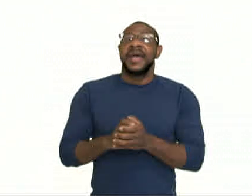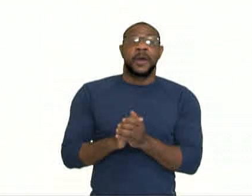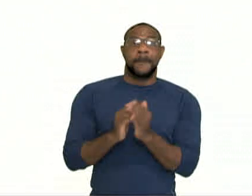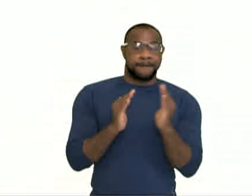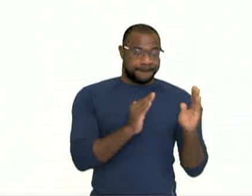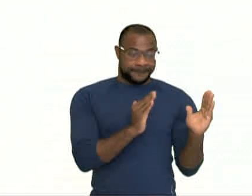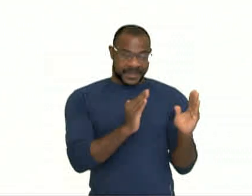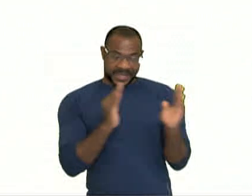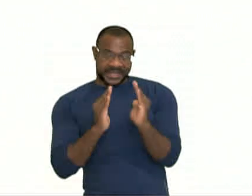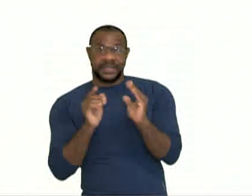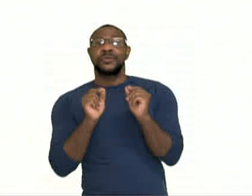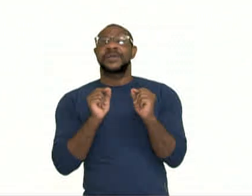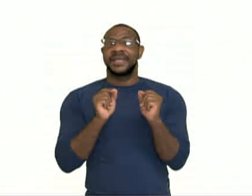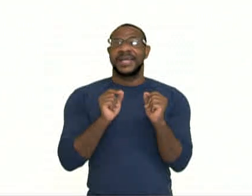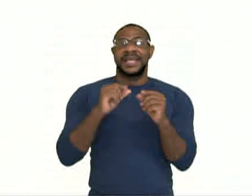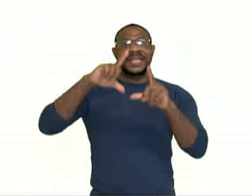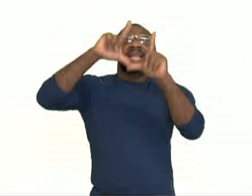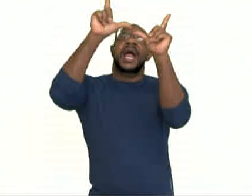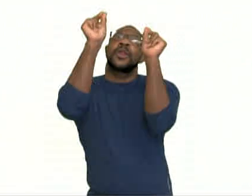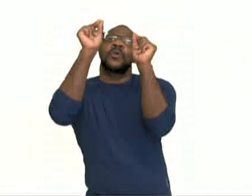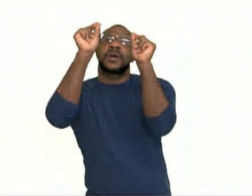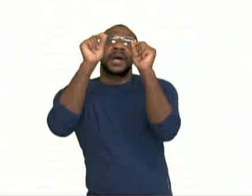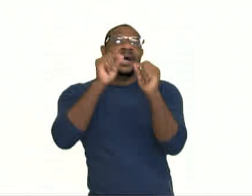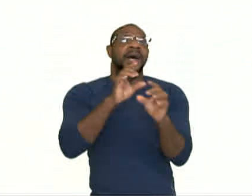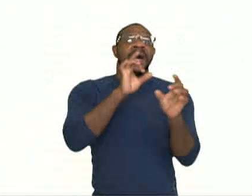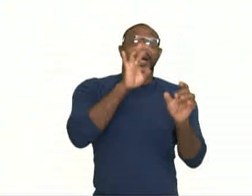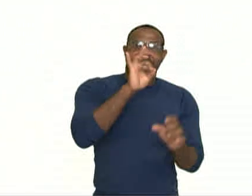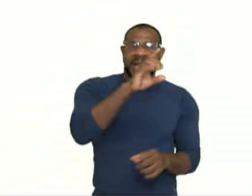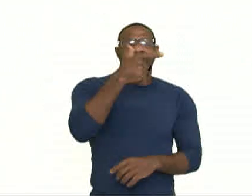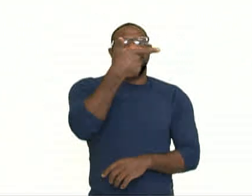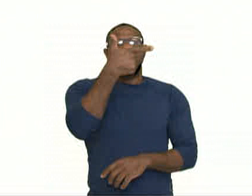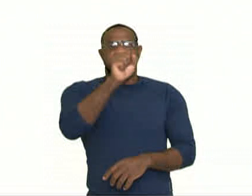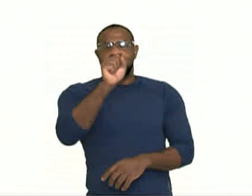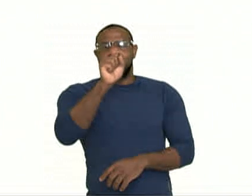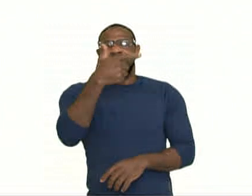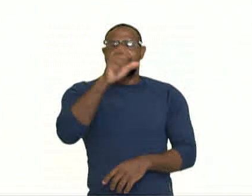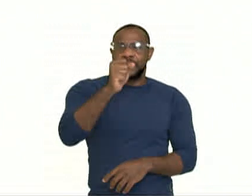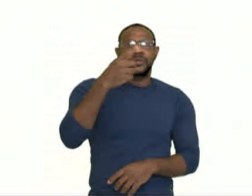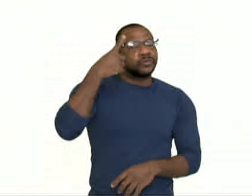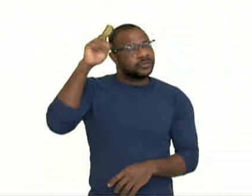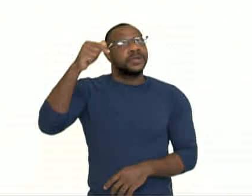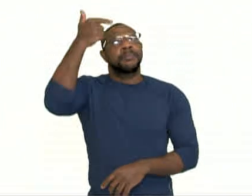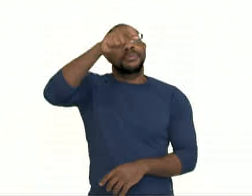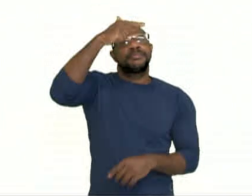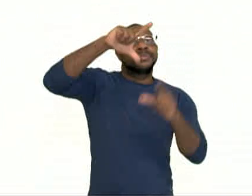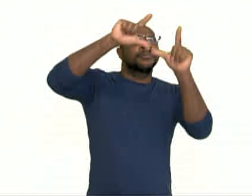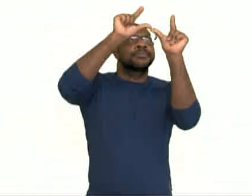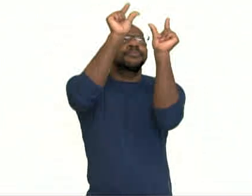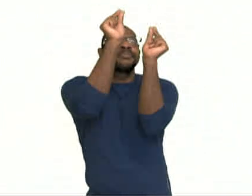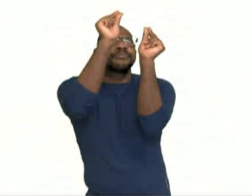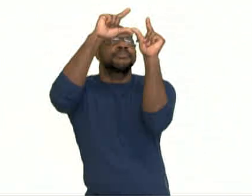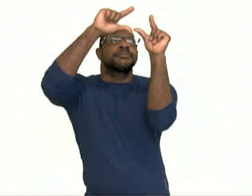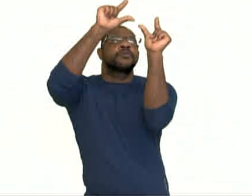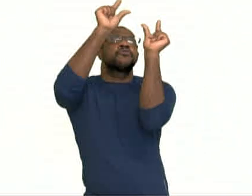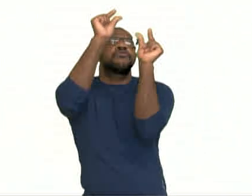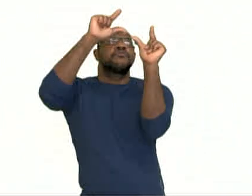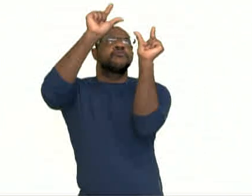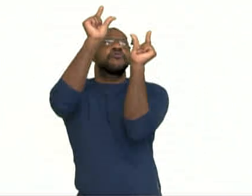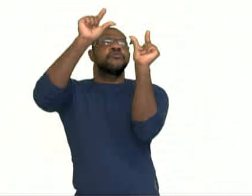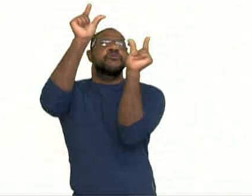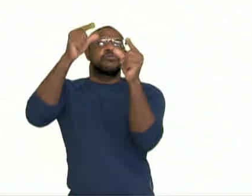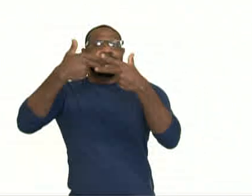pois a cada 28 dias elas se repetem, caracterizando assim um fenômeno físico